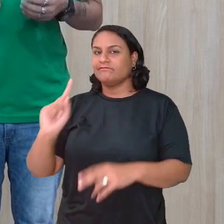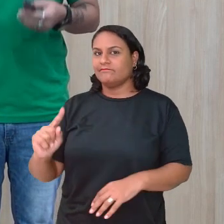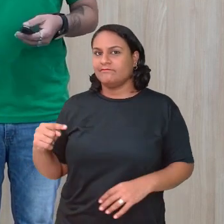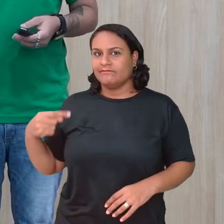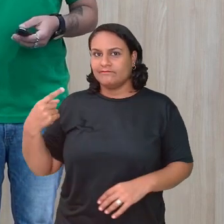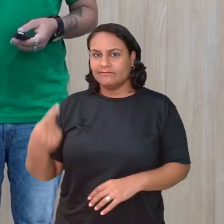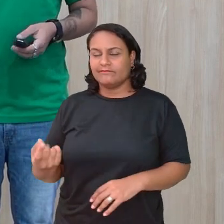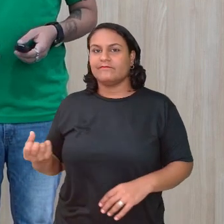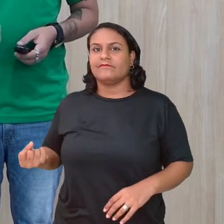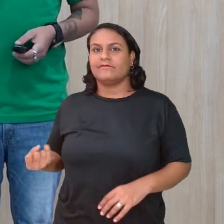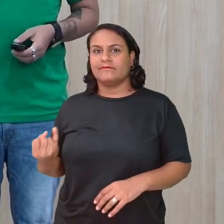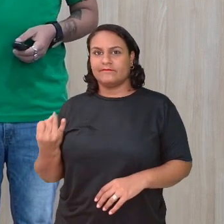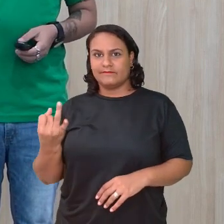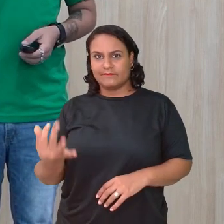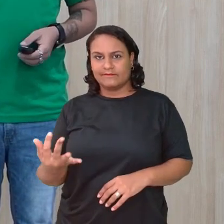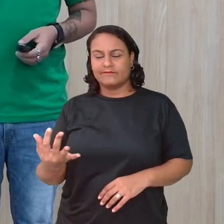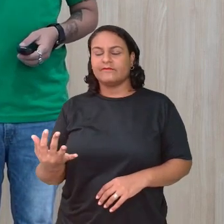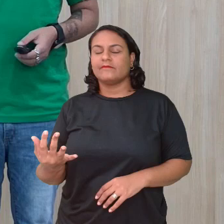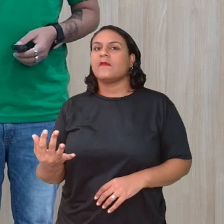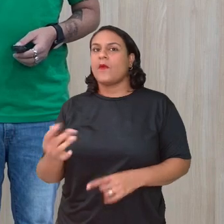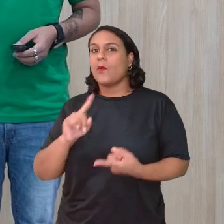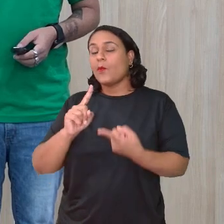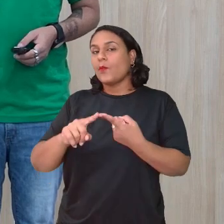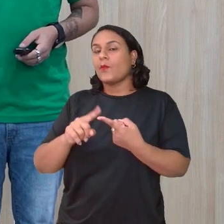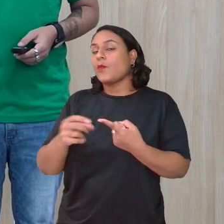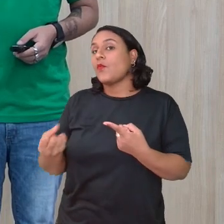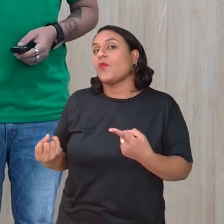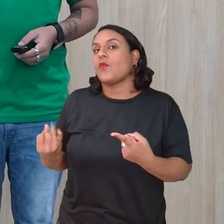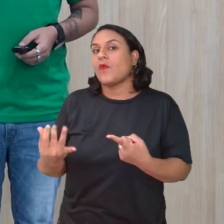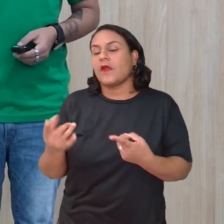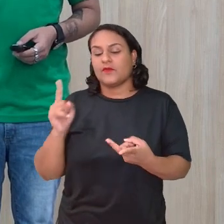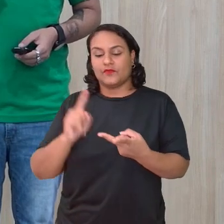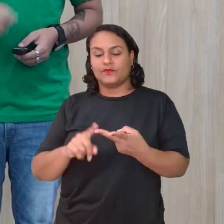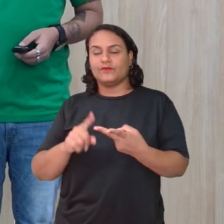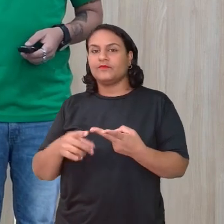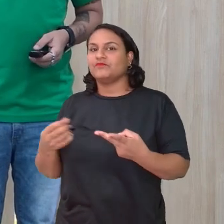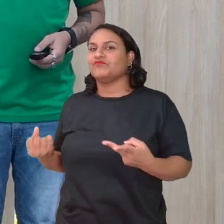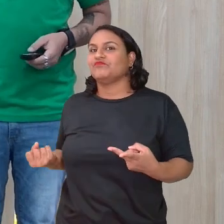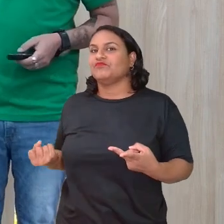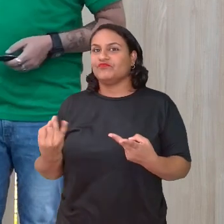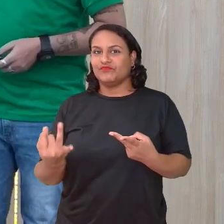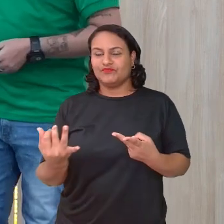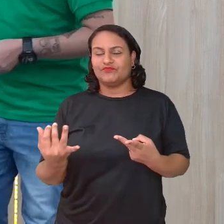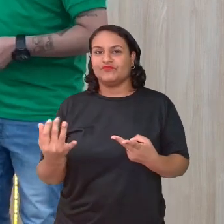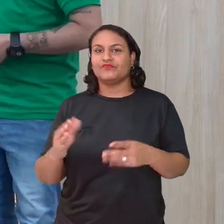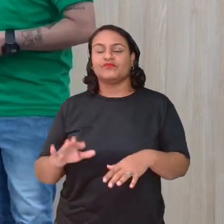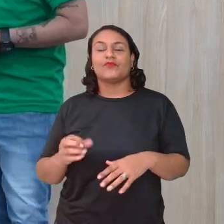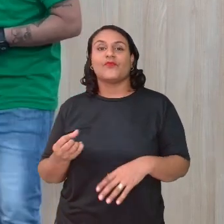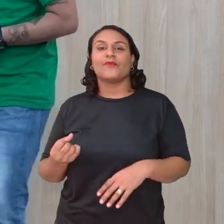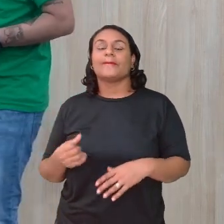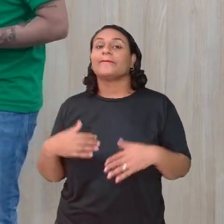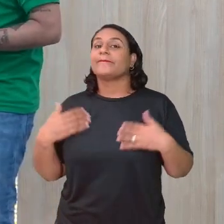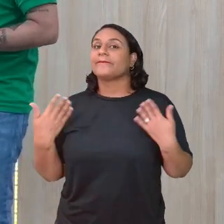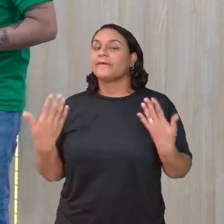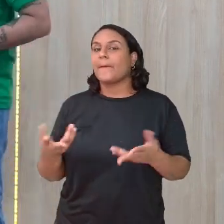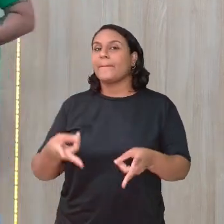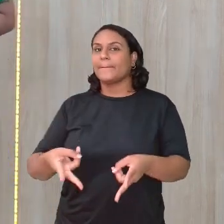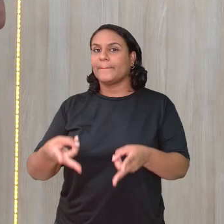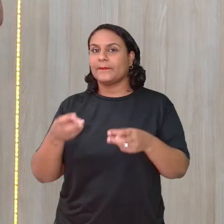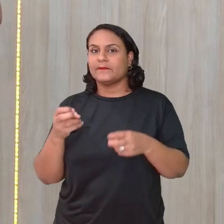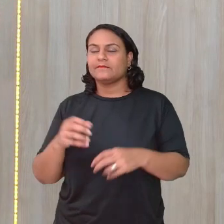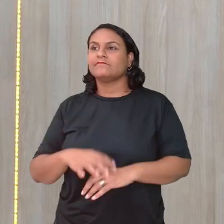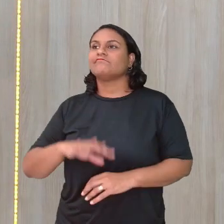depois quantificar, ou seja, quantos são os casos favoráveis e quantos são os casos possíveis. Então, perceba,